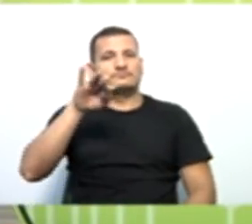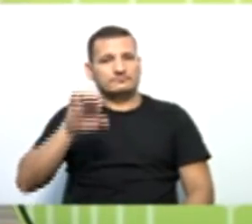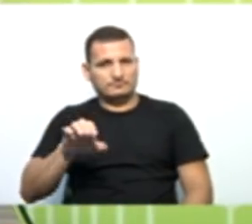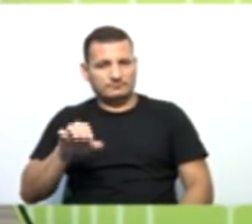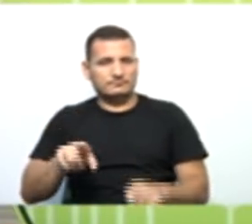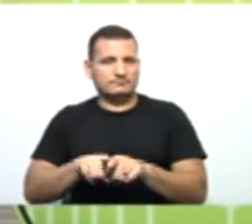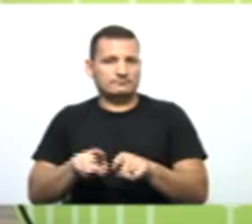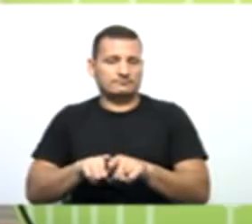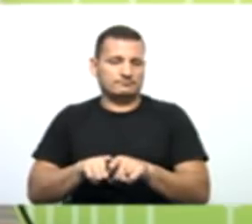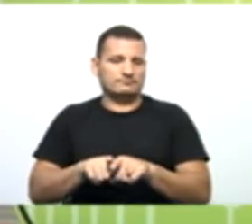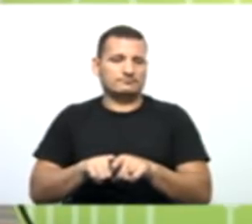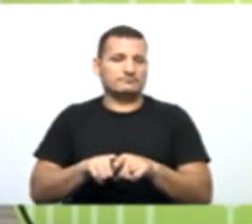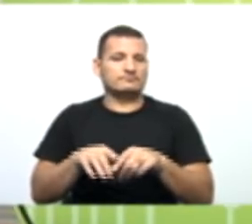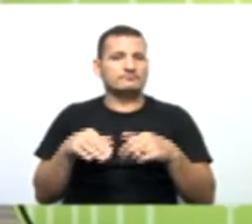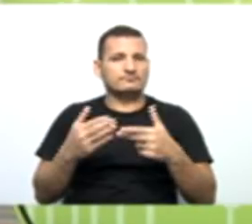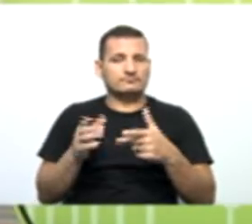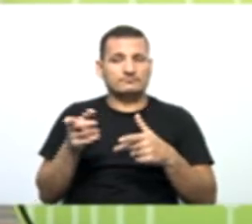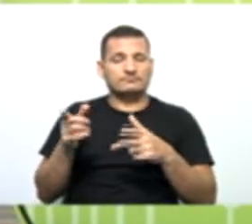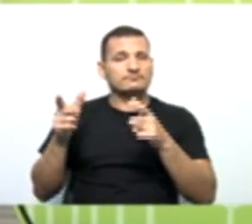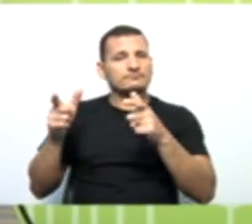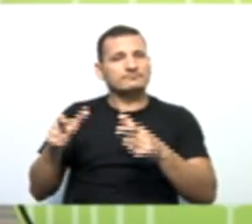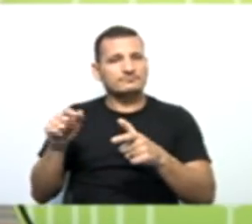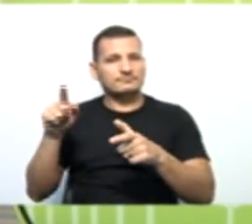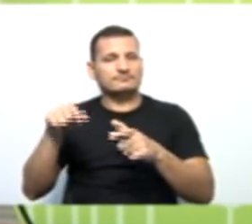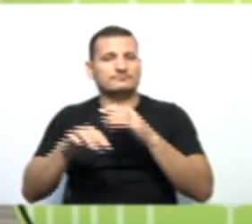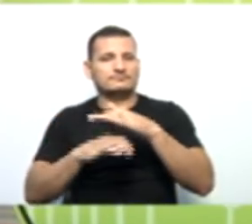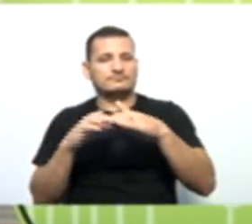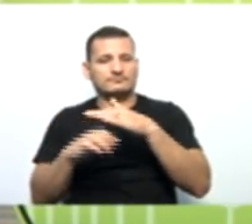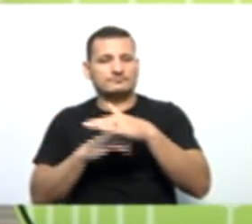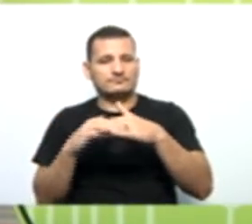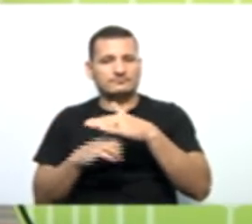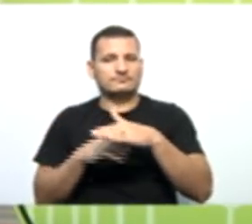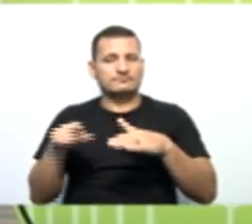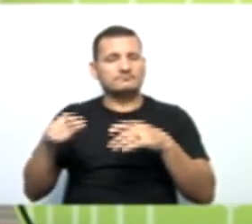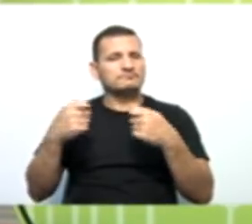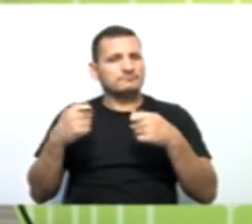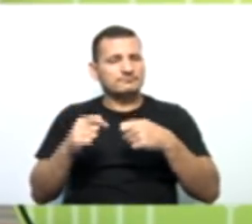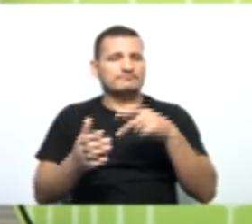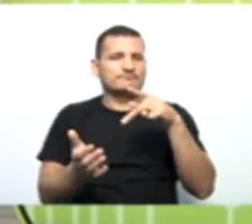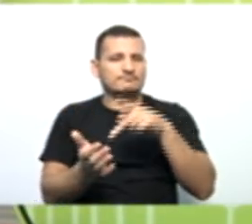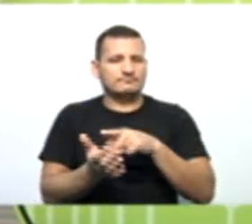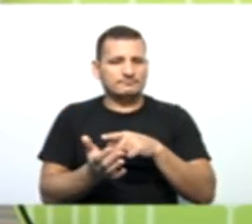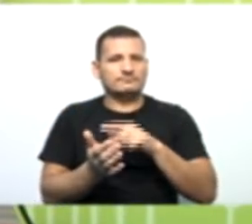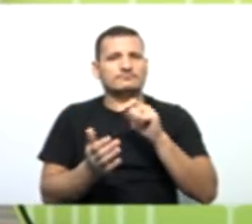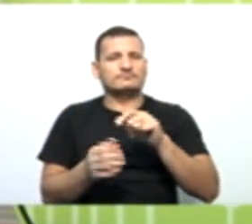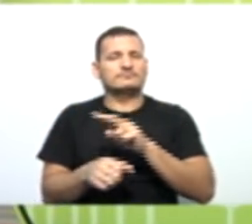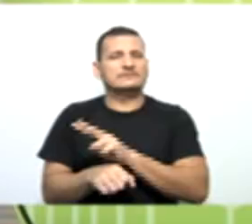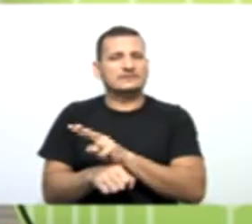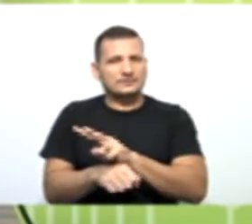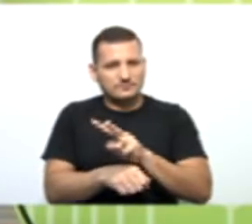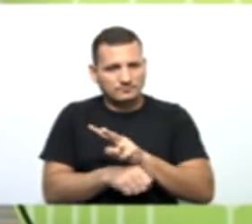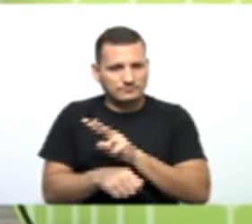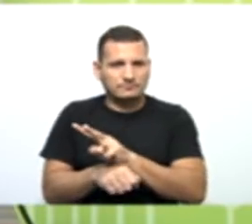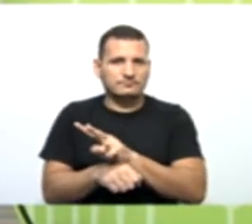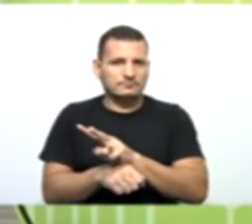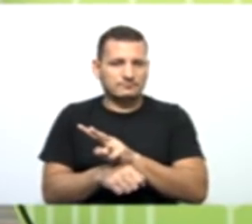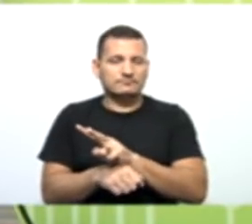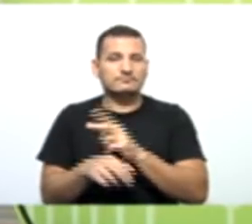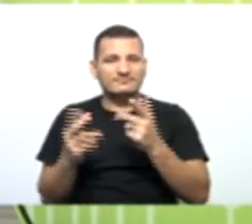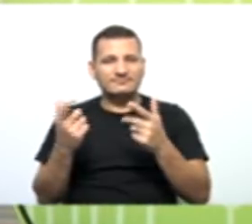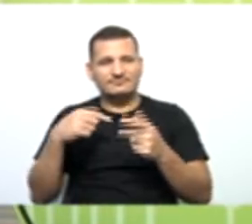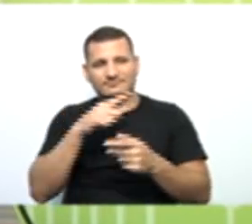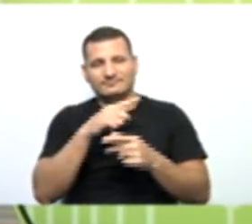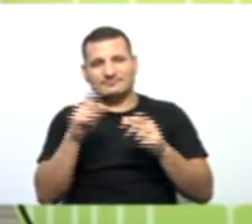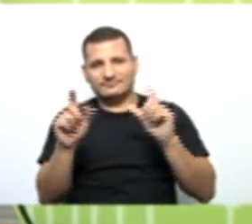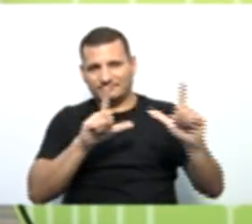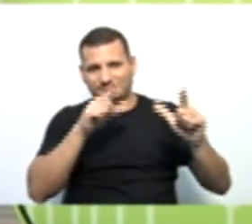né, se divertindo. Então tá vendo como ali é uma empresa e precisava realmente de todo um aparato de segurança, disso que nós vimos agora